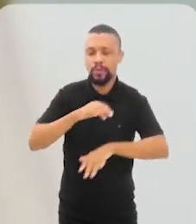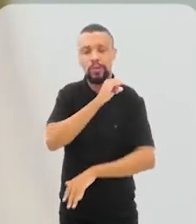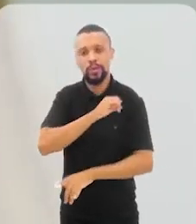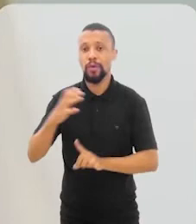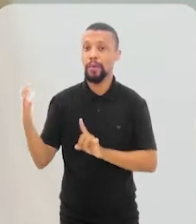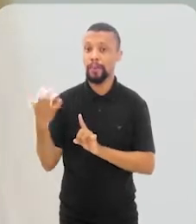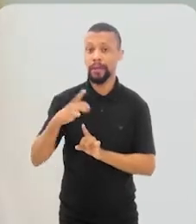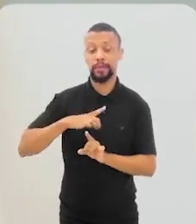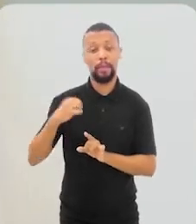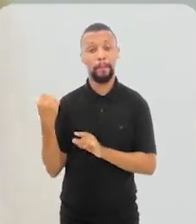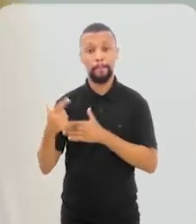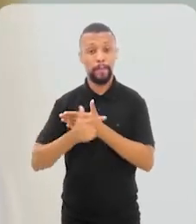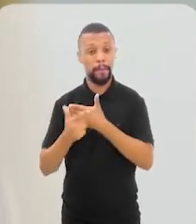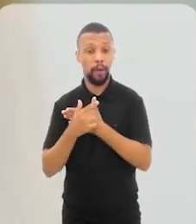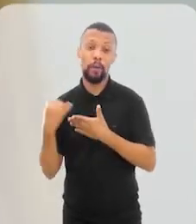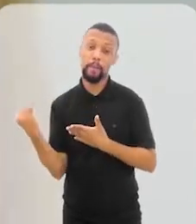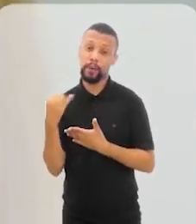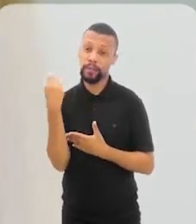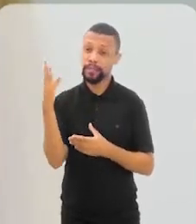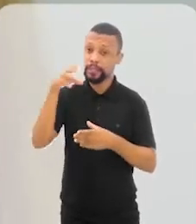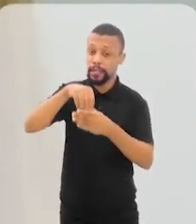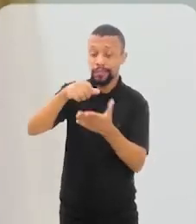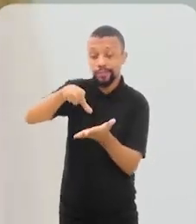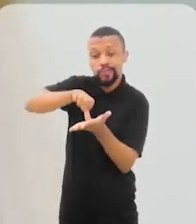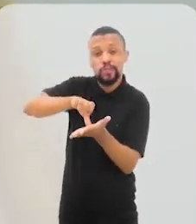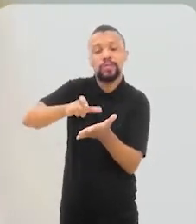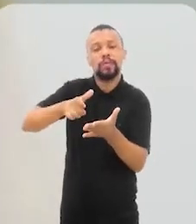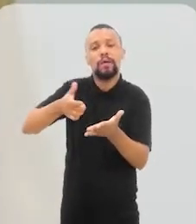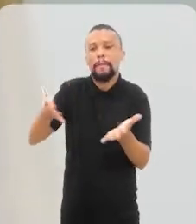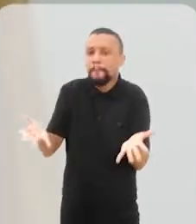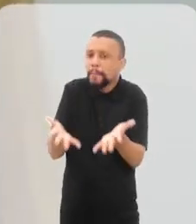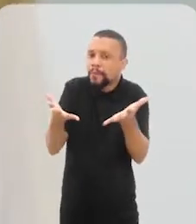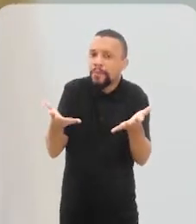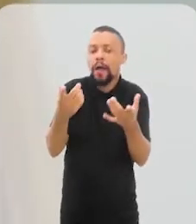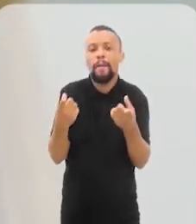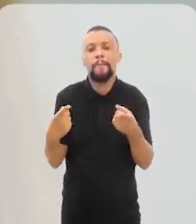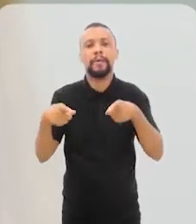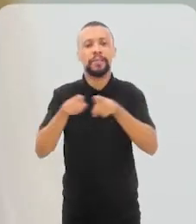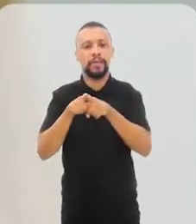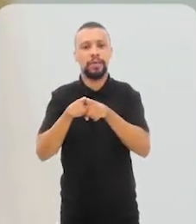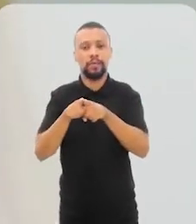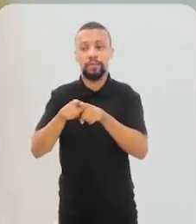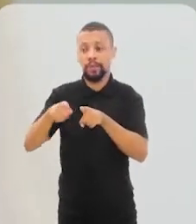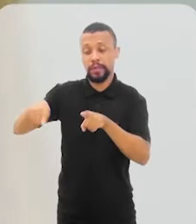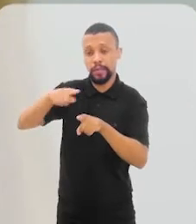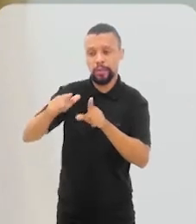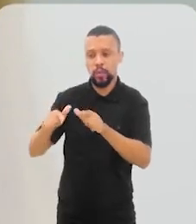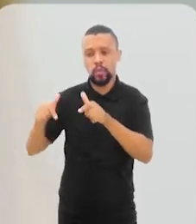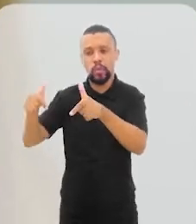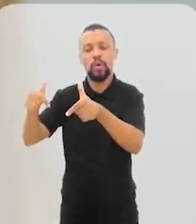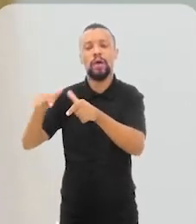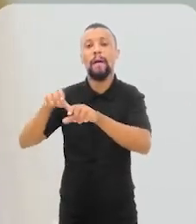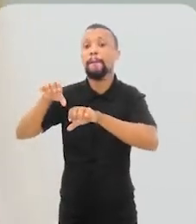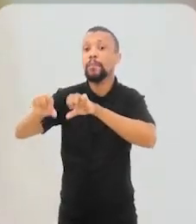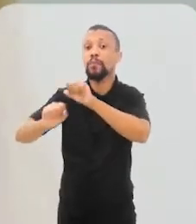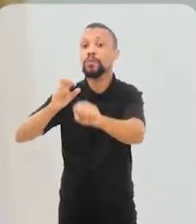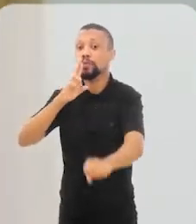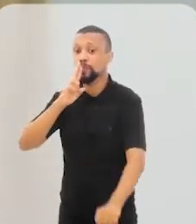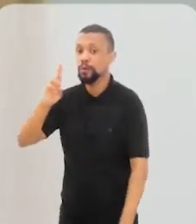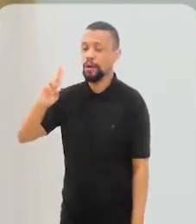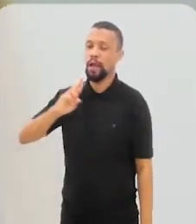no observatório ao mobilizar os parceiros dos negócios de impacto social para que eles sejam atores na busca